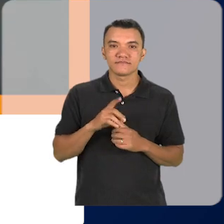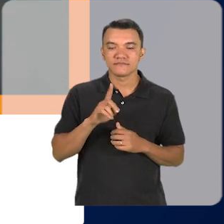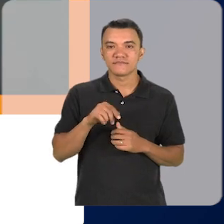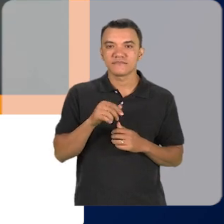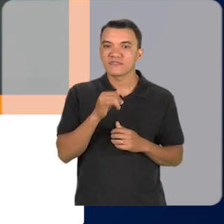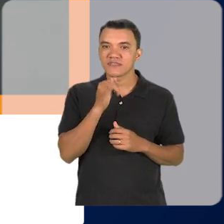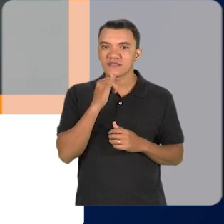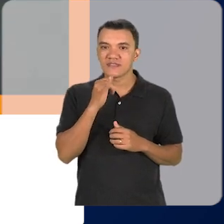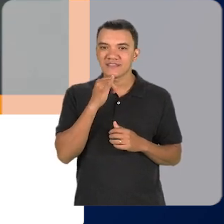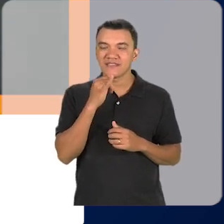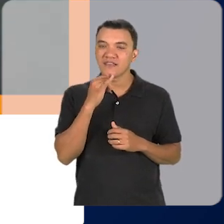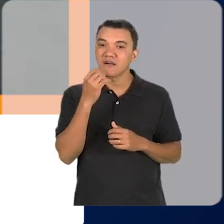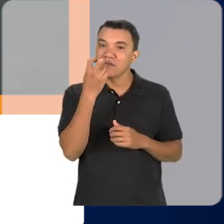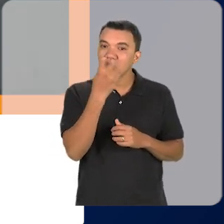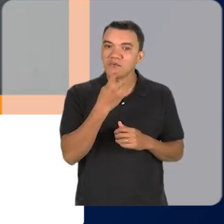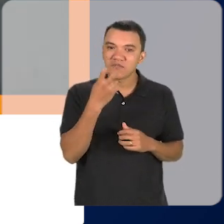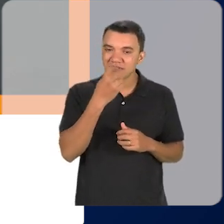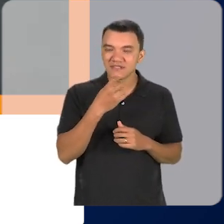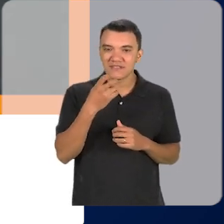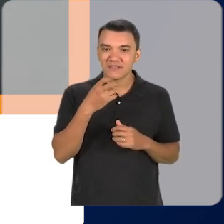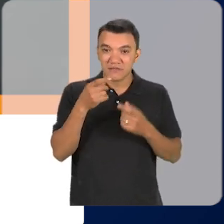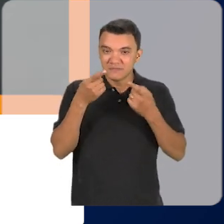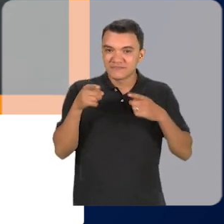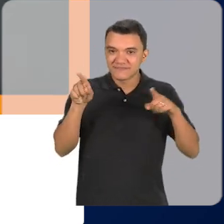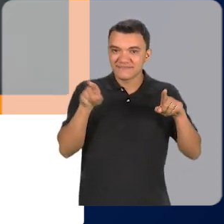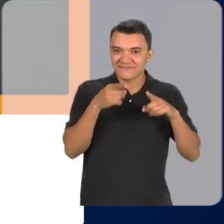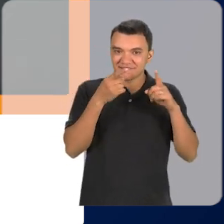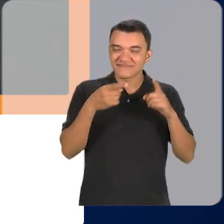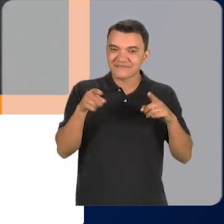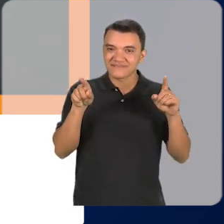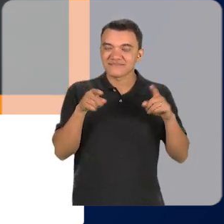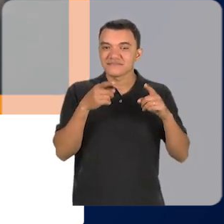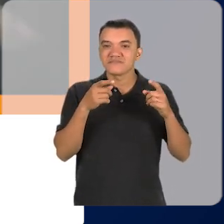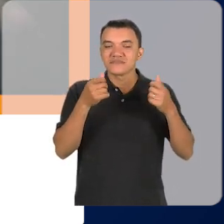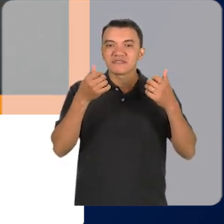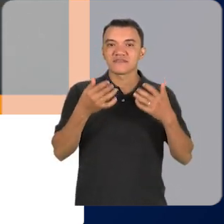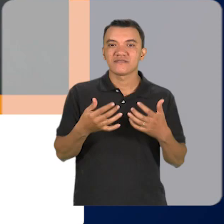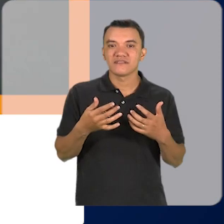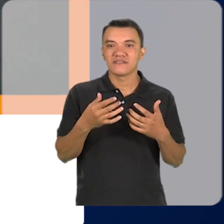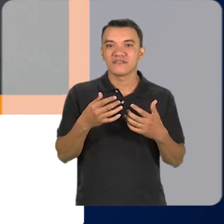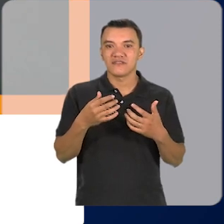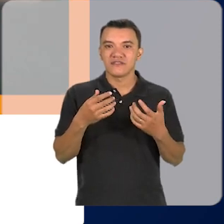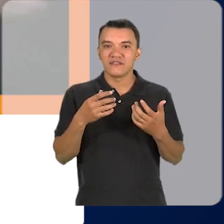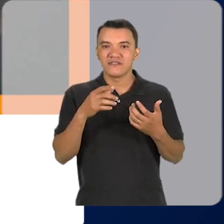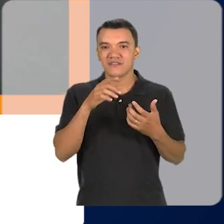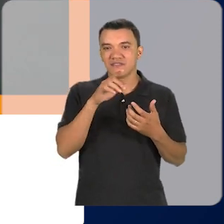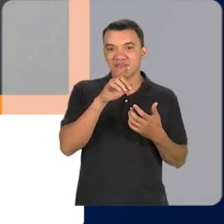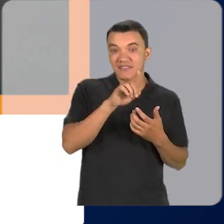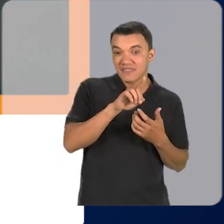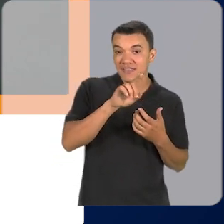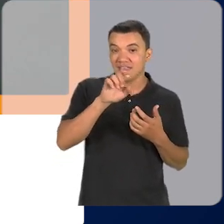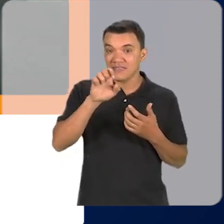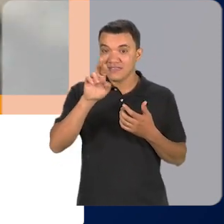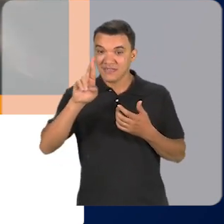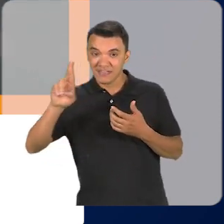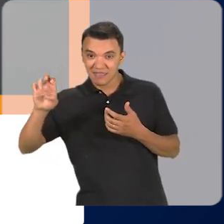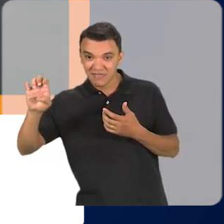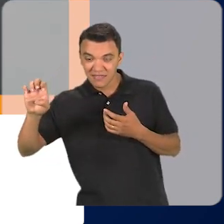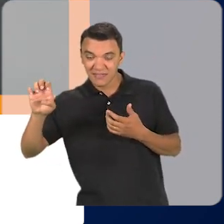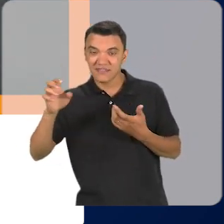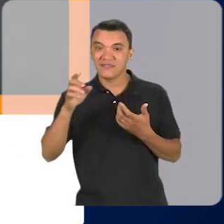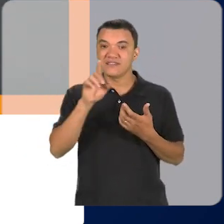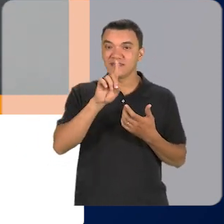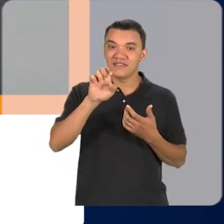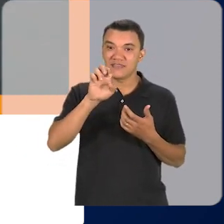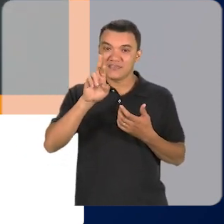é uma canção que fala, né, cujo verso coloca, né, de ré sol, de ré